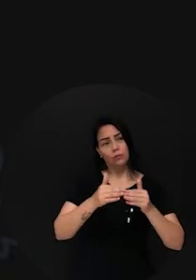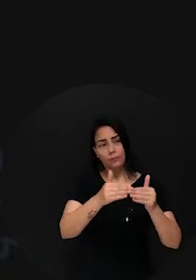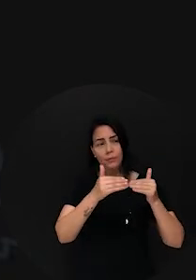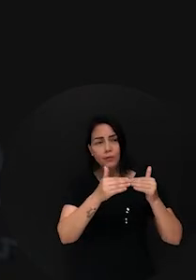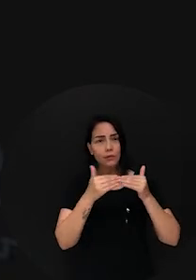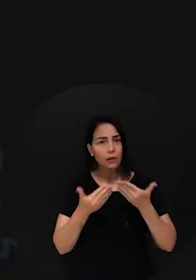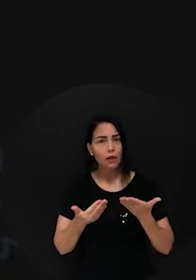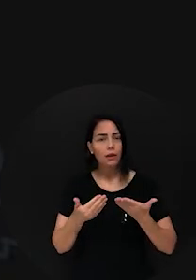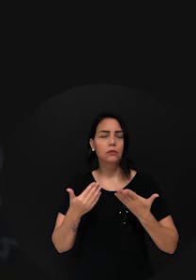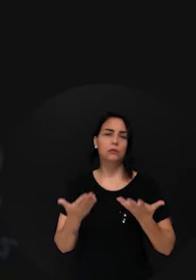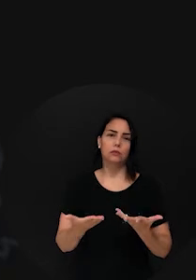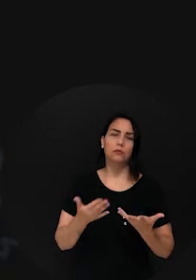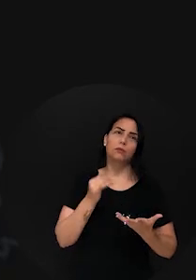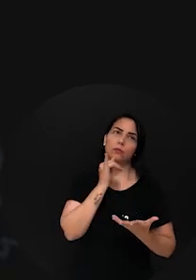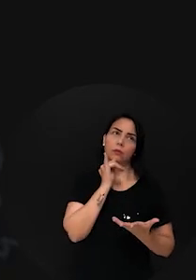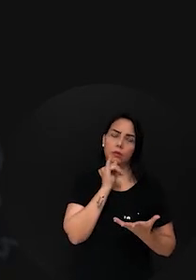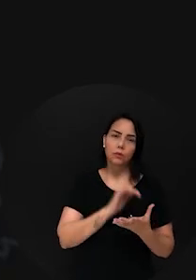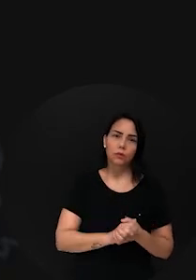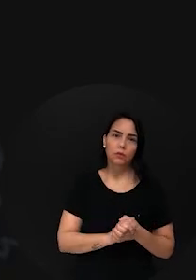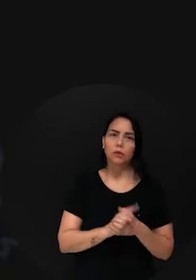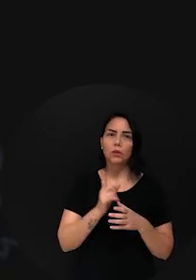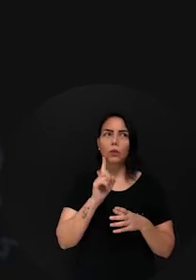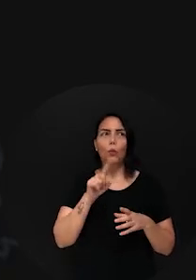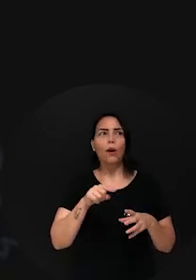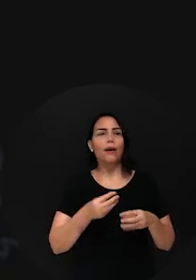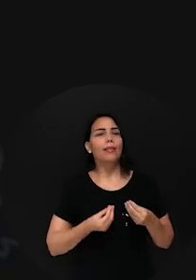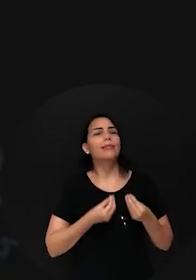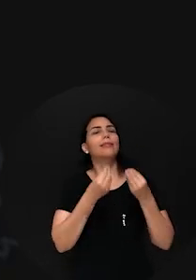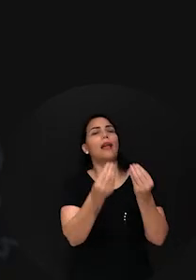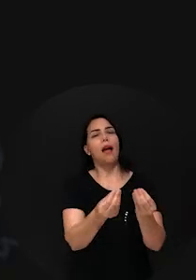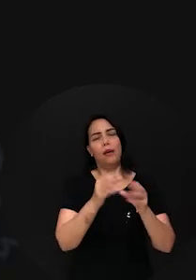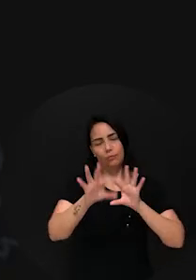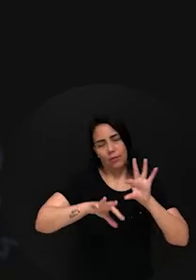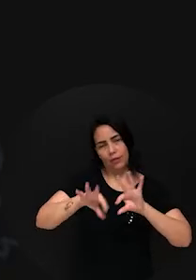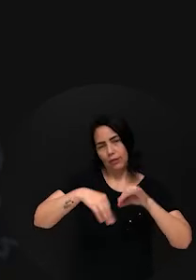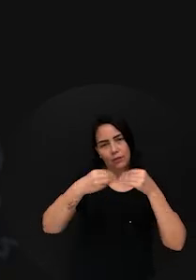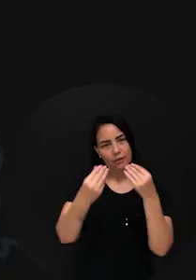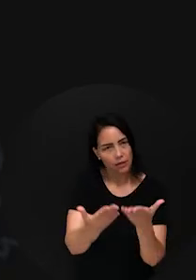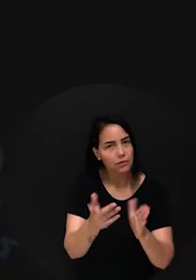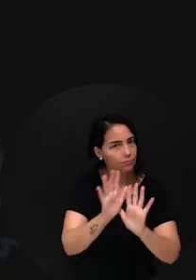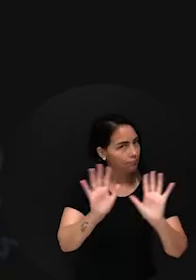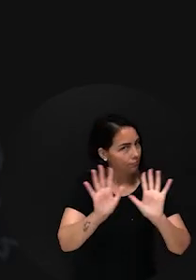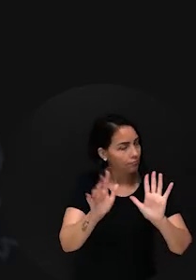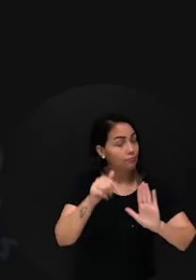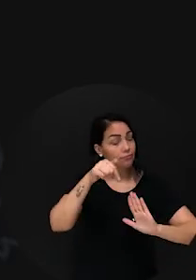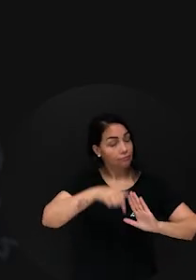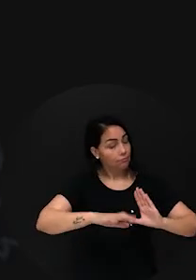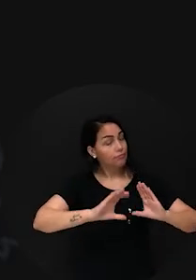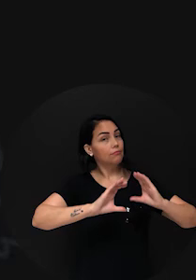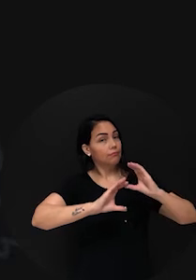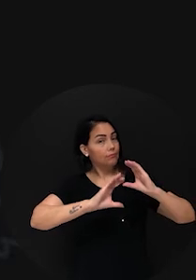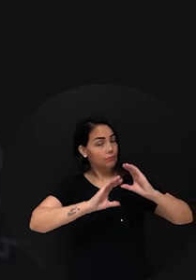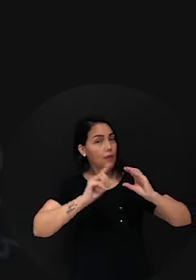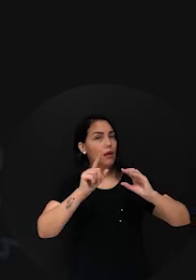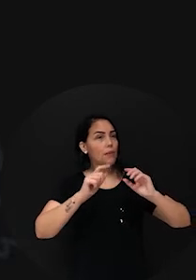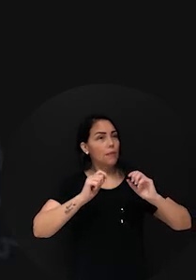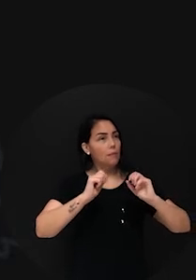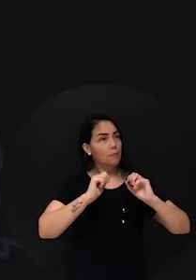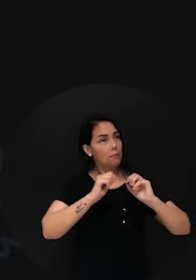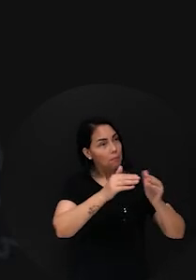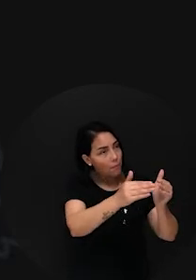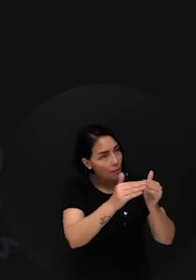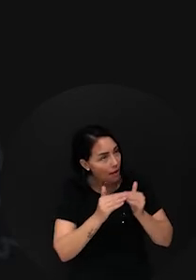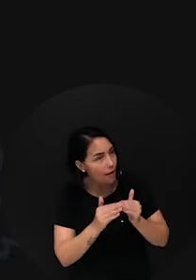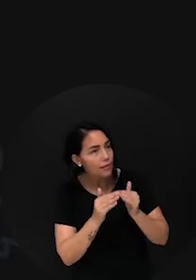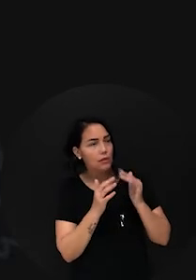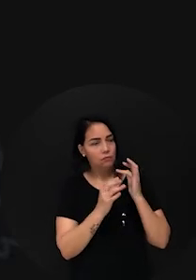tá? Não são instrumentos que são dados a ninguém, então não é presente para ninguém, são instrumentos emprestados que são devolvidos,